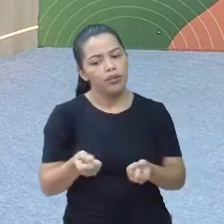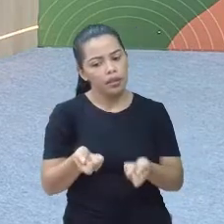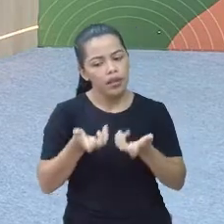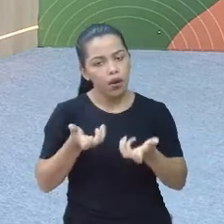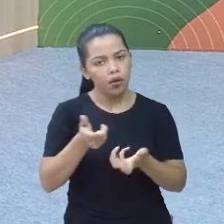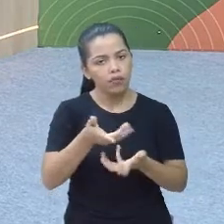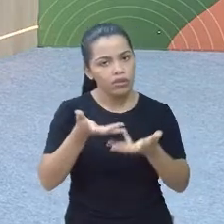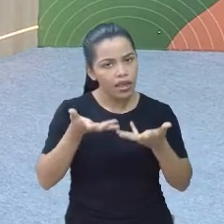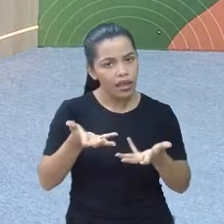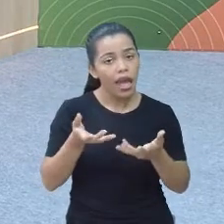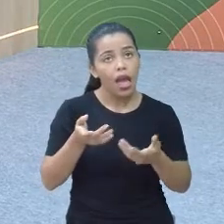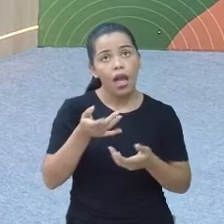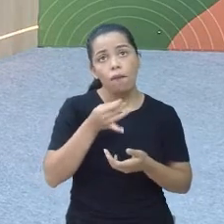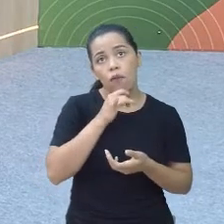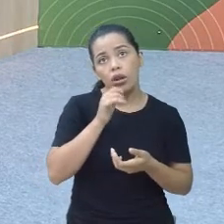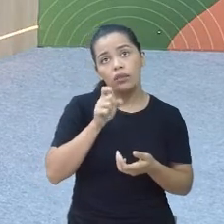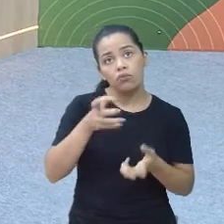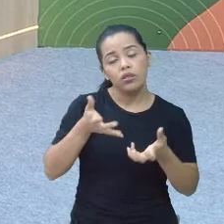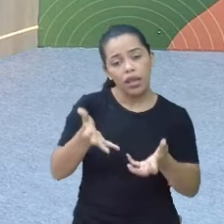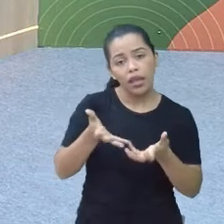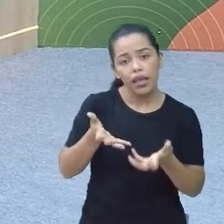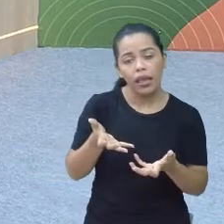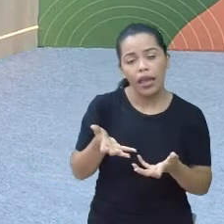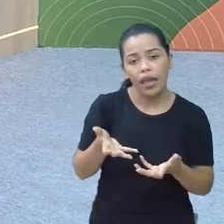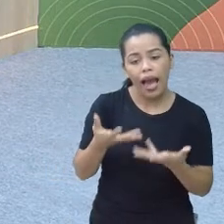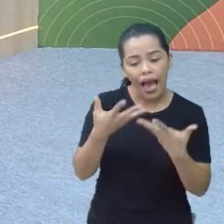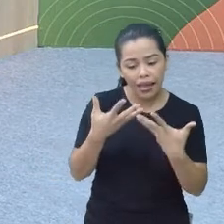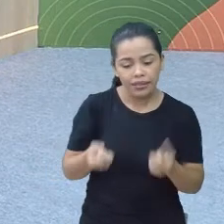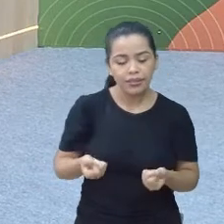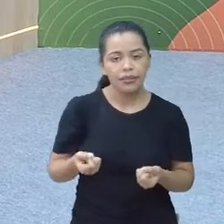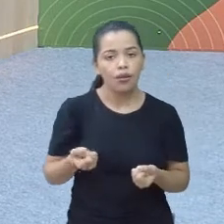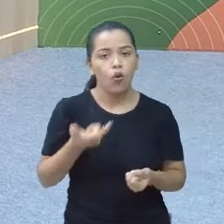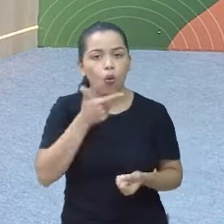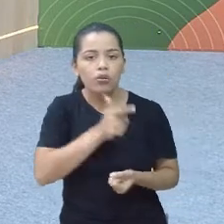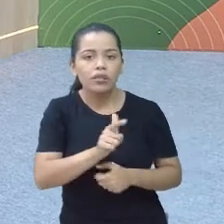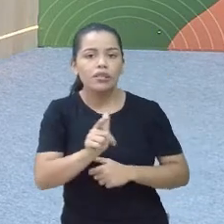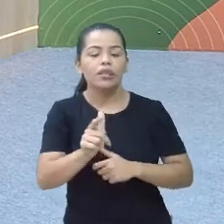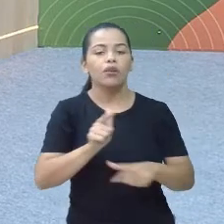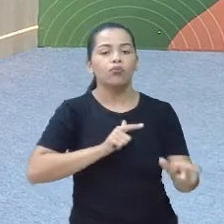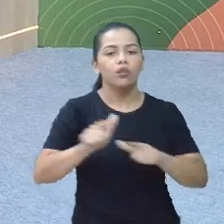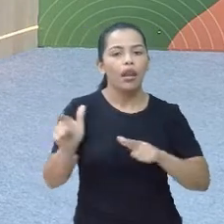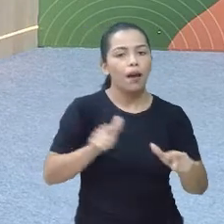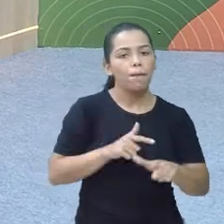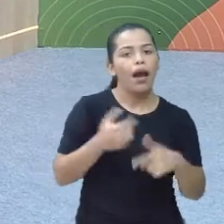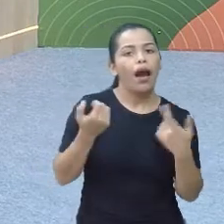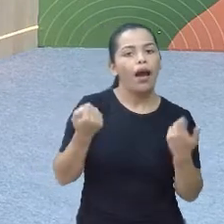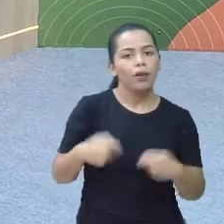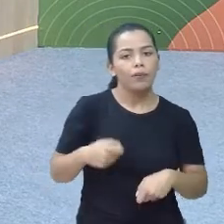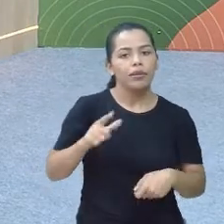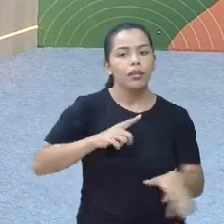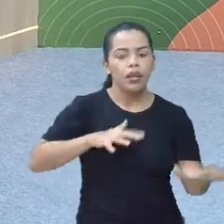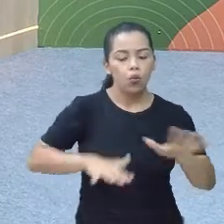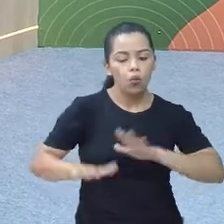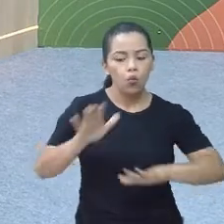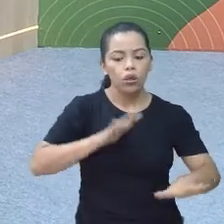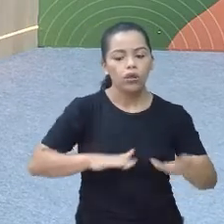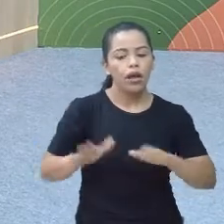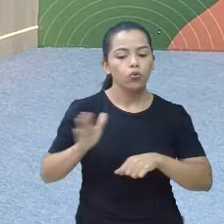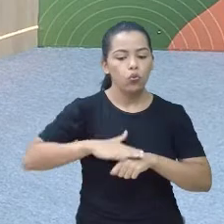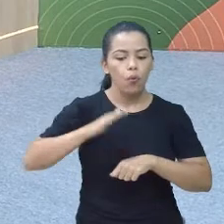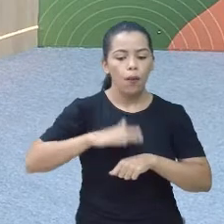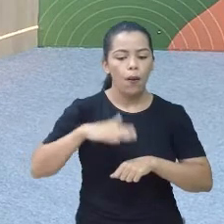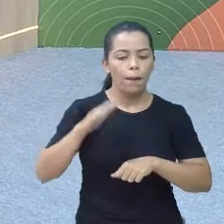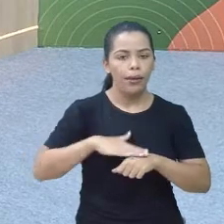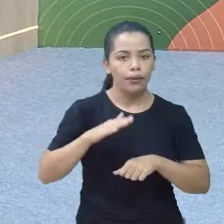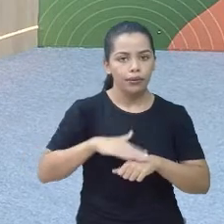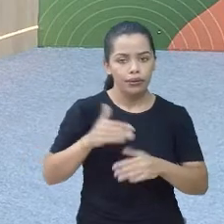conseguir vender o seu peixe na entrevista de emprego. É importante que você evite contradizer-se, tá certo? Por quê?